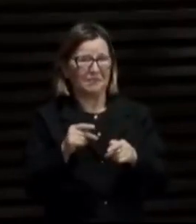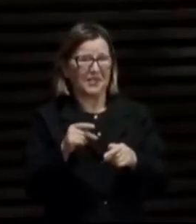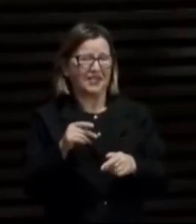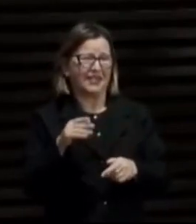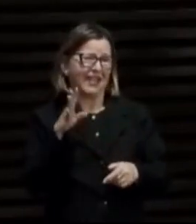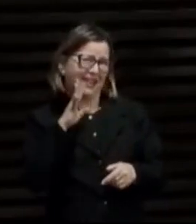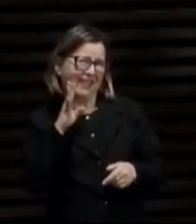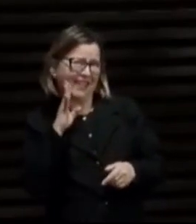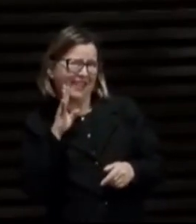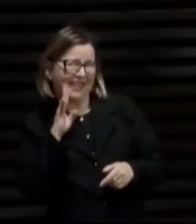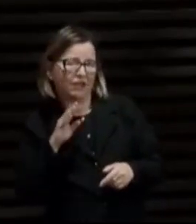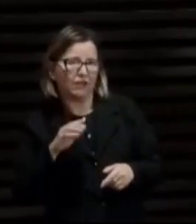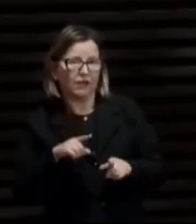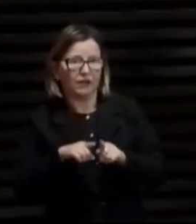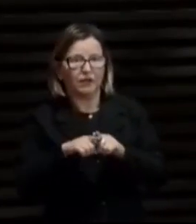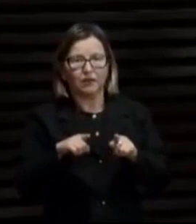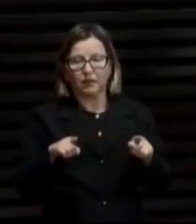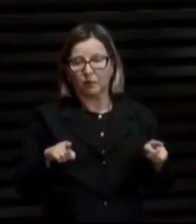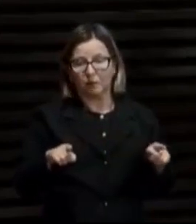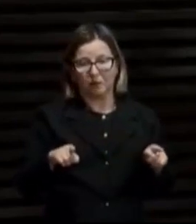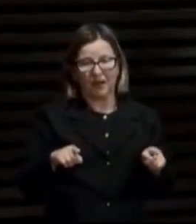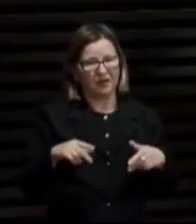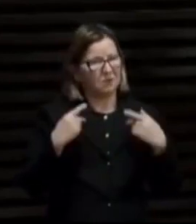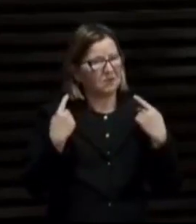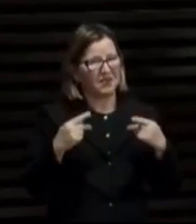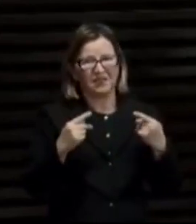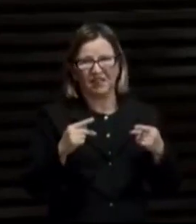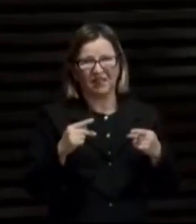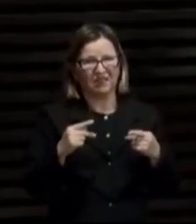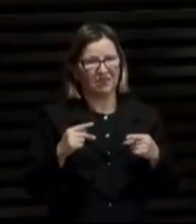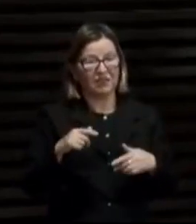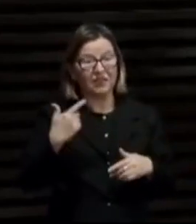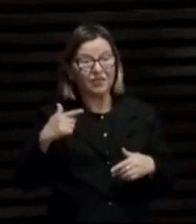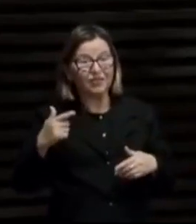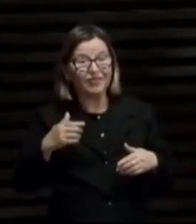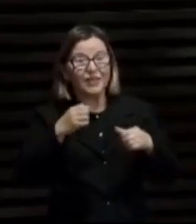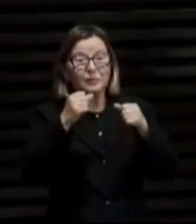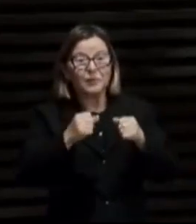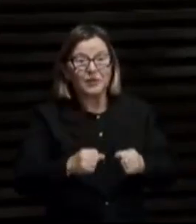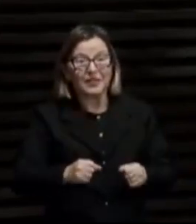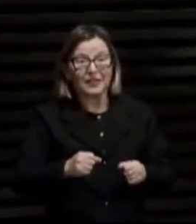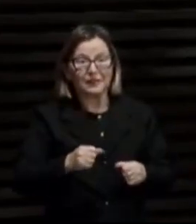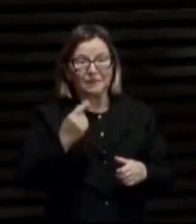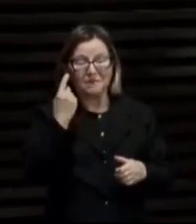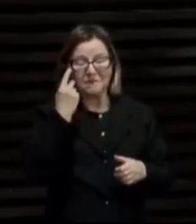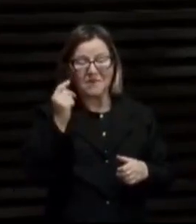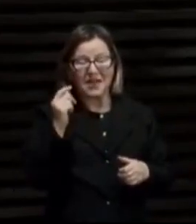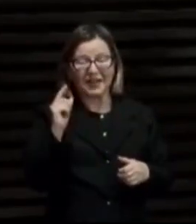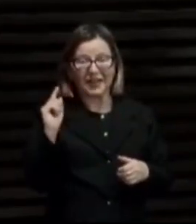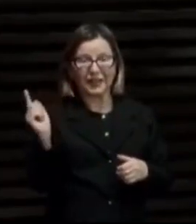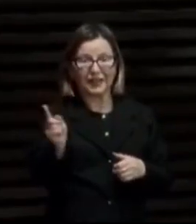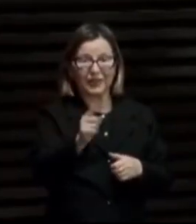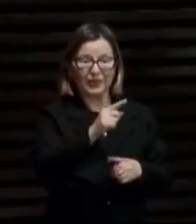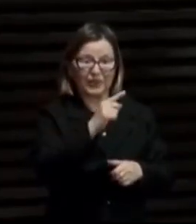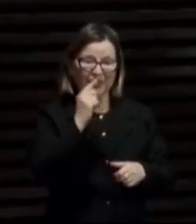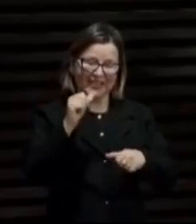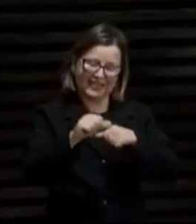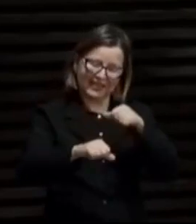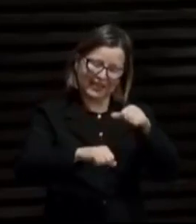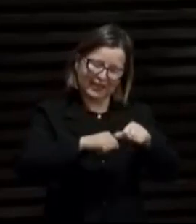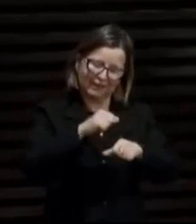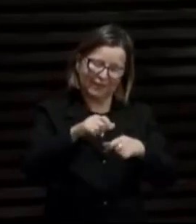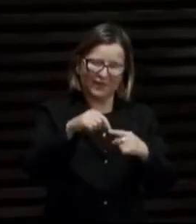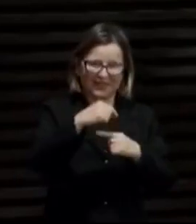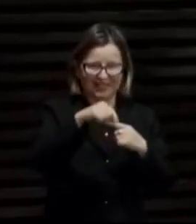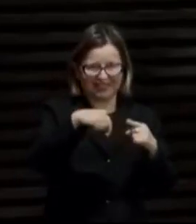nos levar, para nos tornar santos. São ministros de Deus para apresentar a palavra. Mas essa vida,